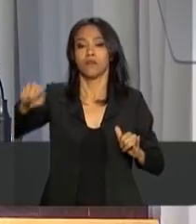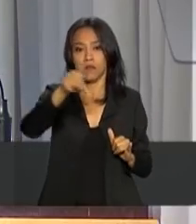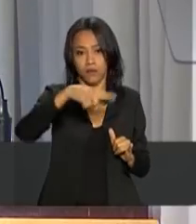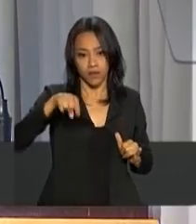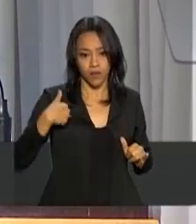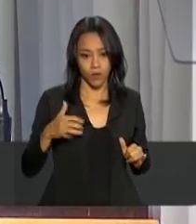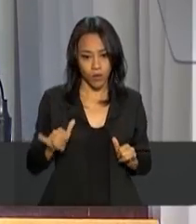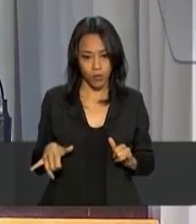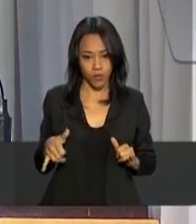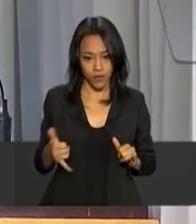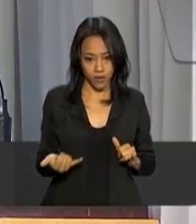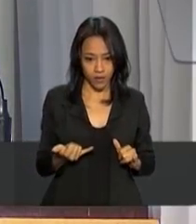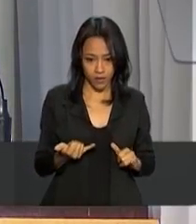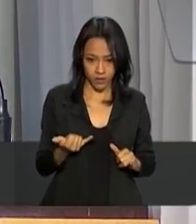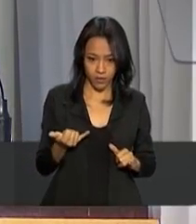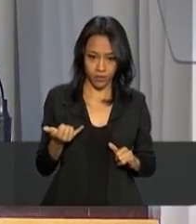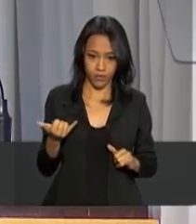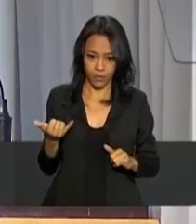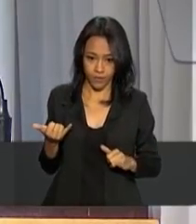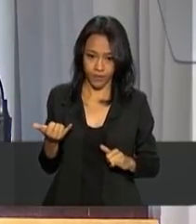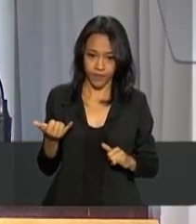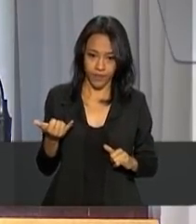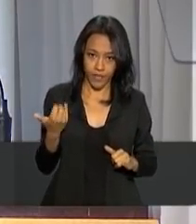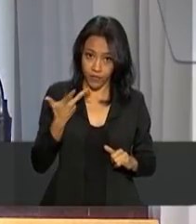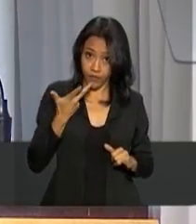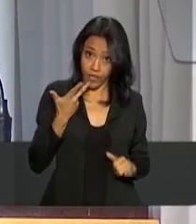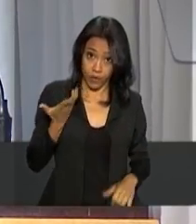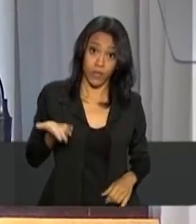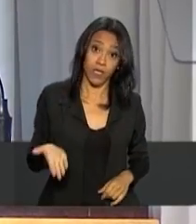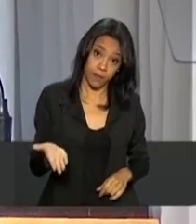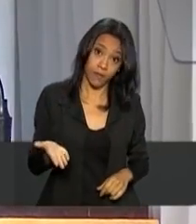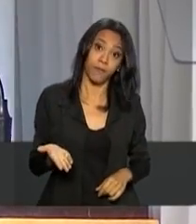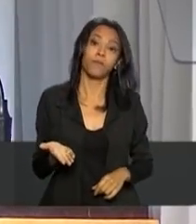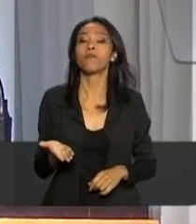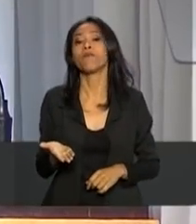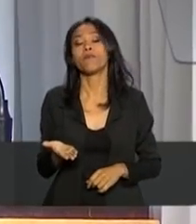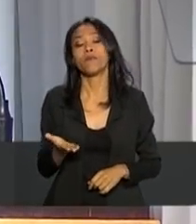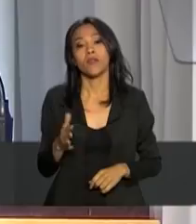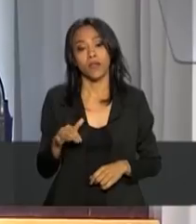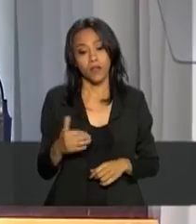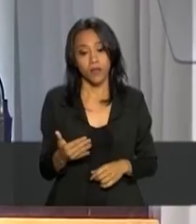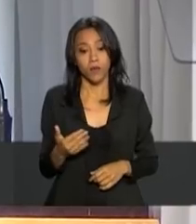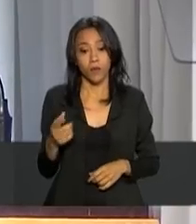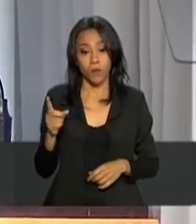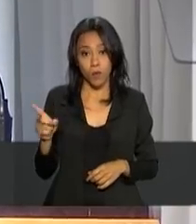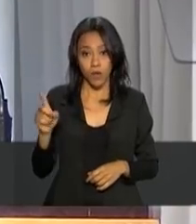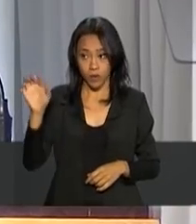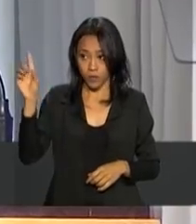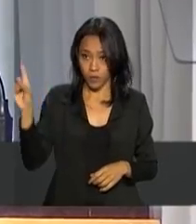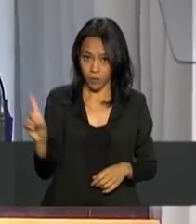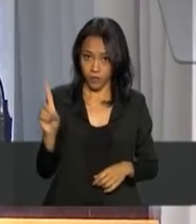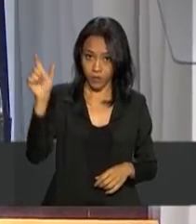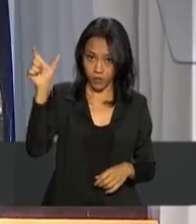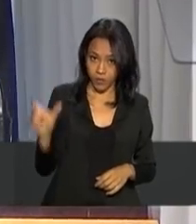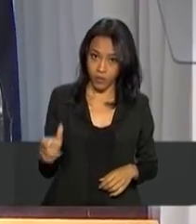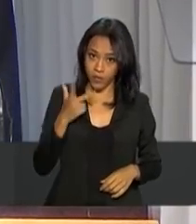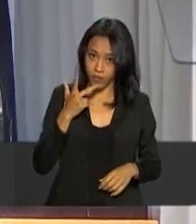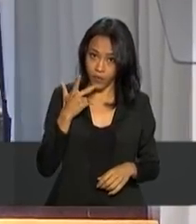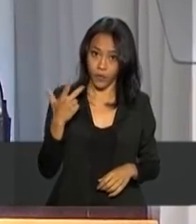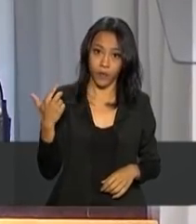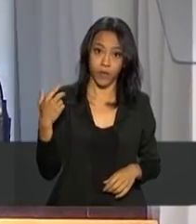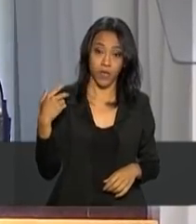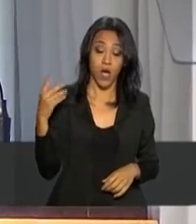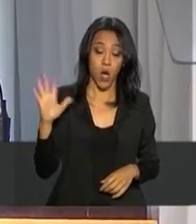o auditório atento, para fazer essa pregação. E, portanto, quando o Glaucio me disse, olha, lá na sua